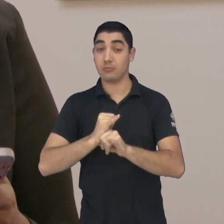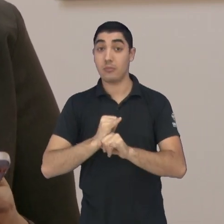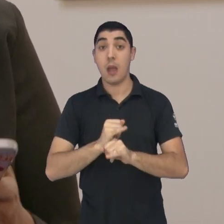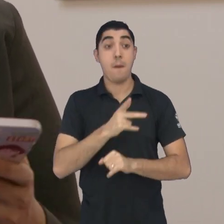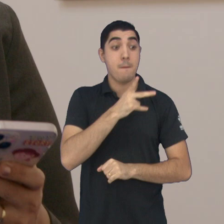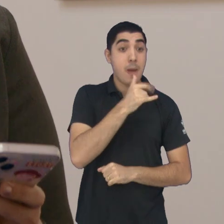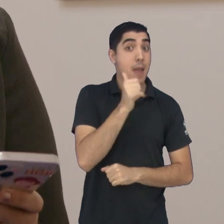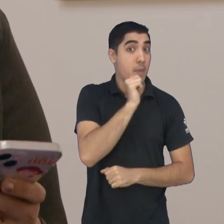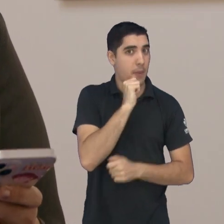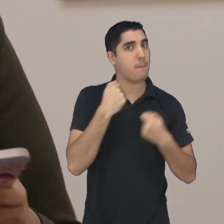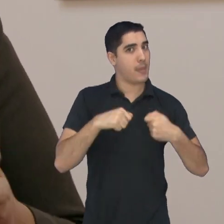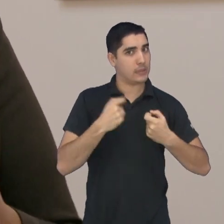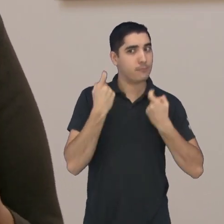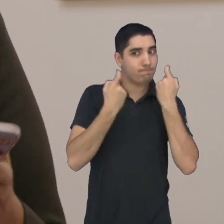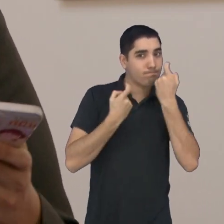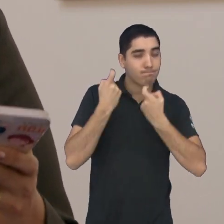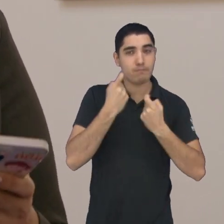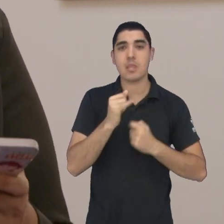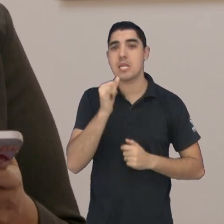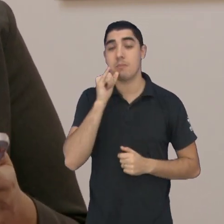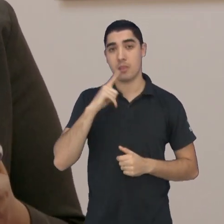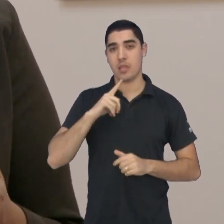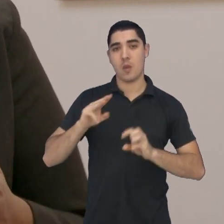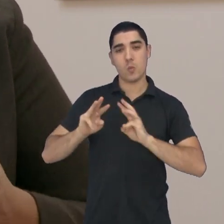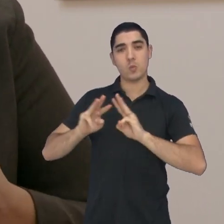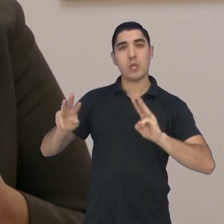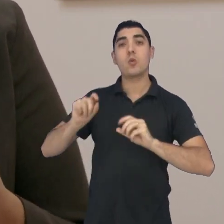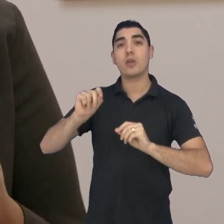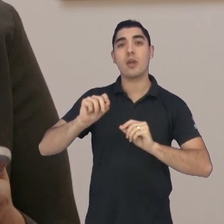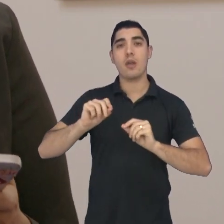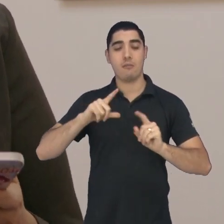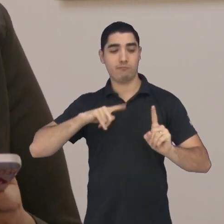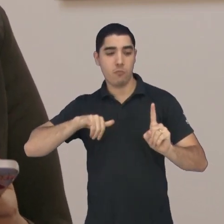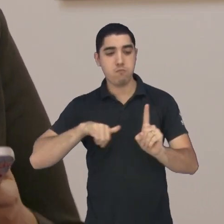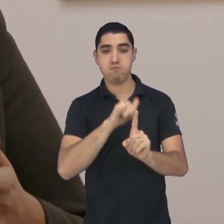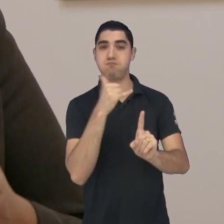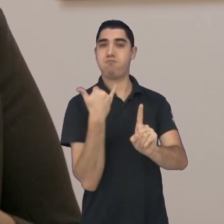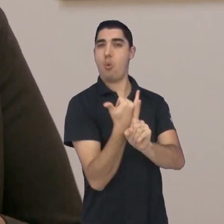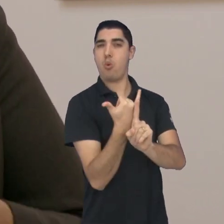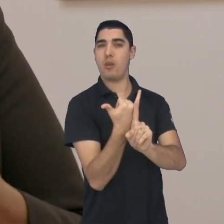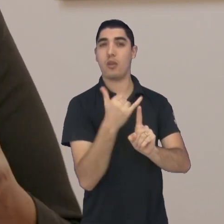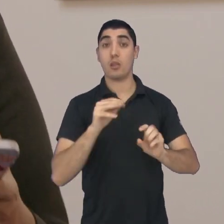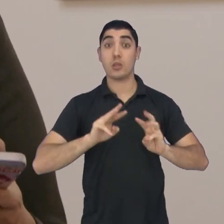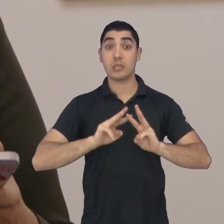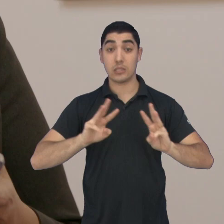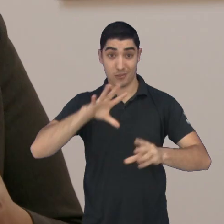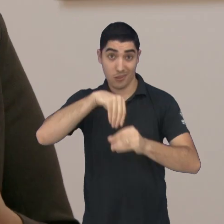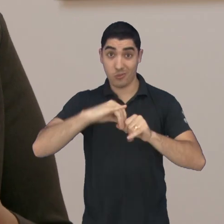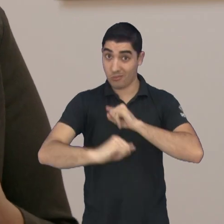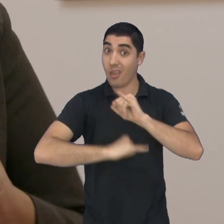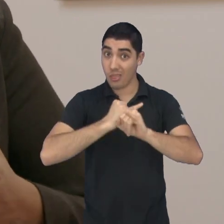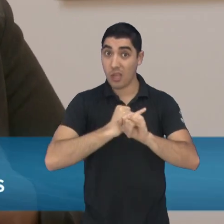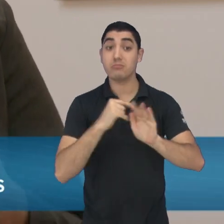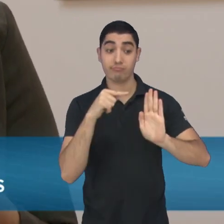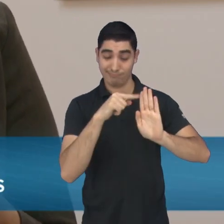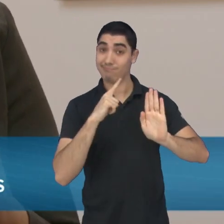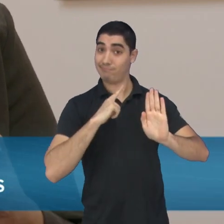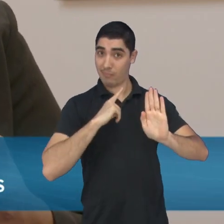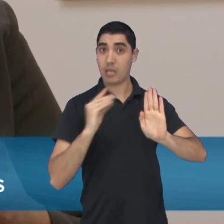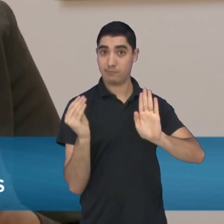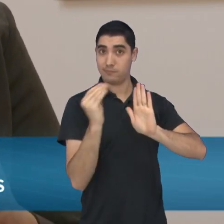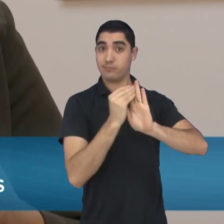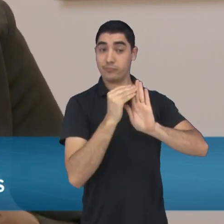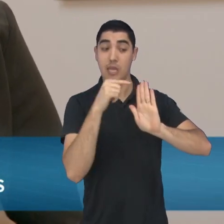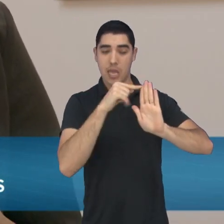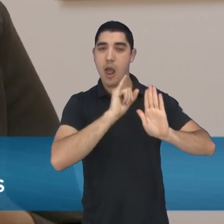O cyberbullying, por exemplo, o bullying virtual, é um desses exemplos que eles têm nessa lista que falam dos cuidados.